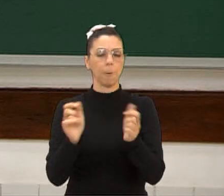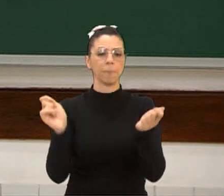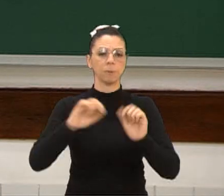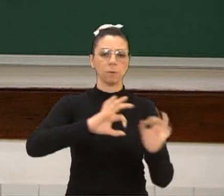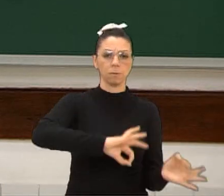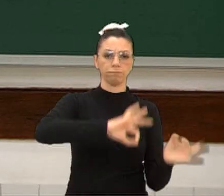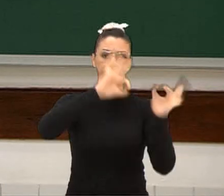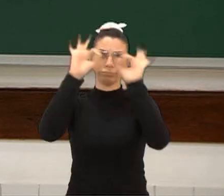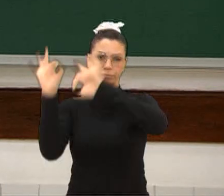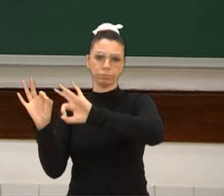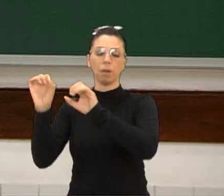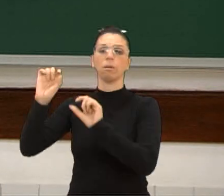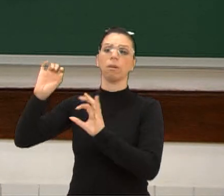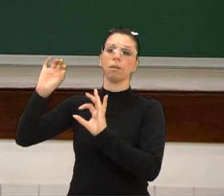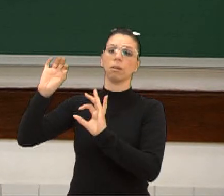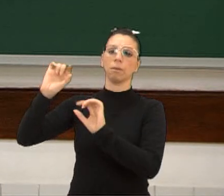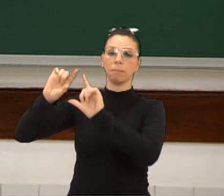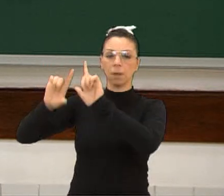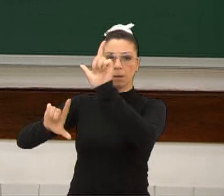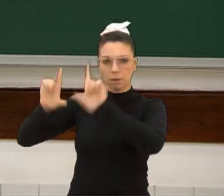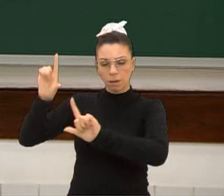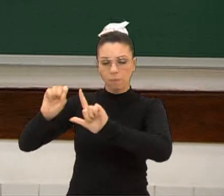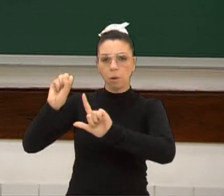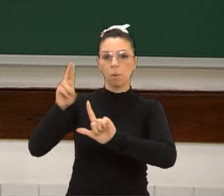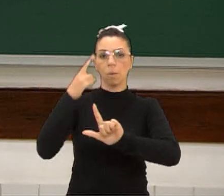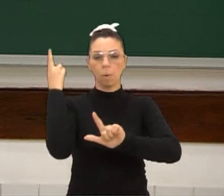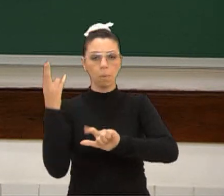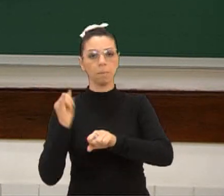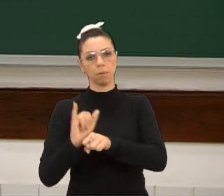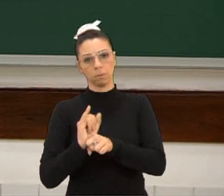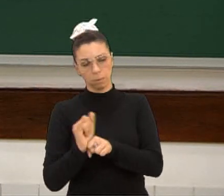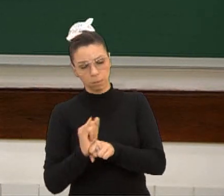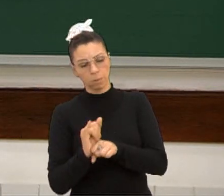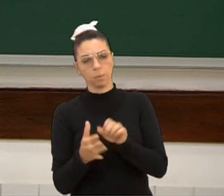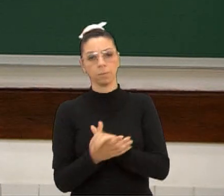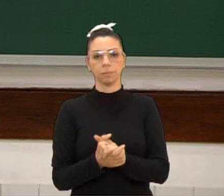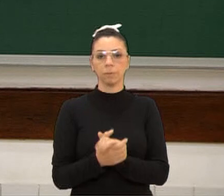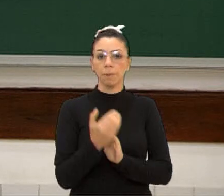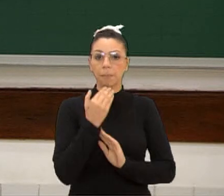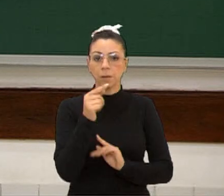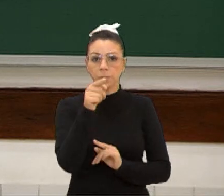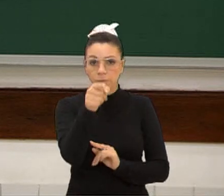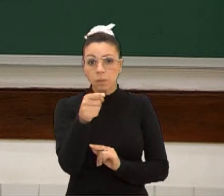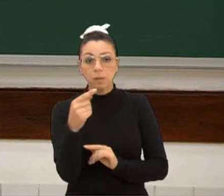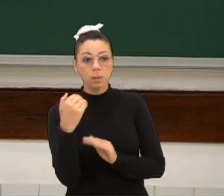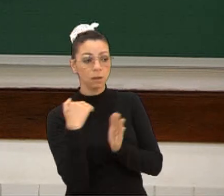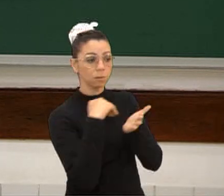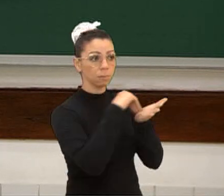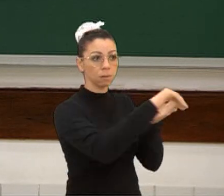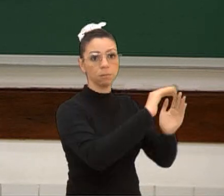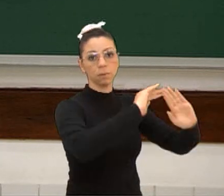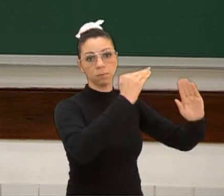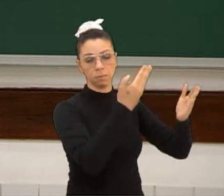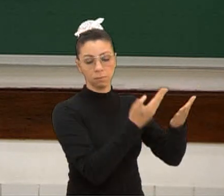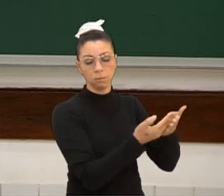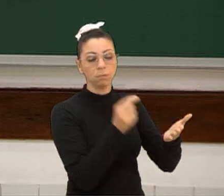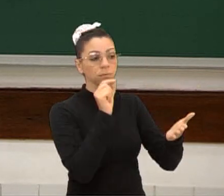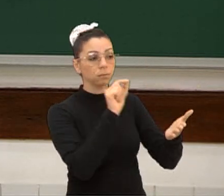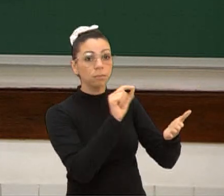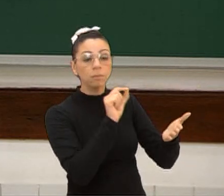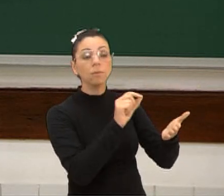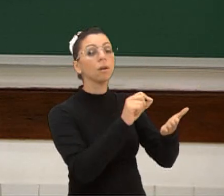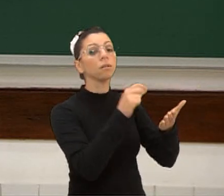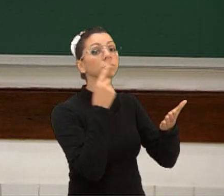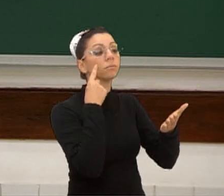nossas aulas pela TV ou pelo YouTube, peço que vocês entrem em contato com a escola de vocês para que vocês verifiquem quais são